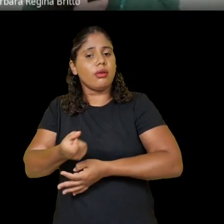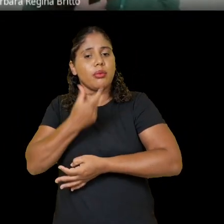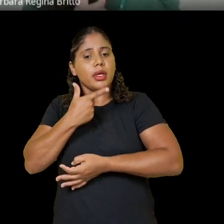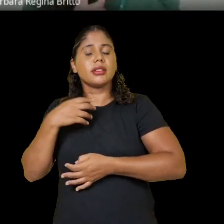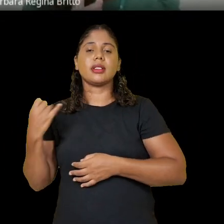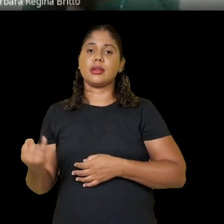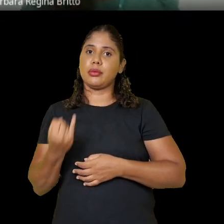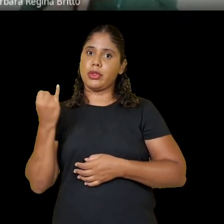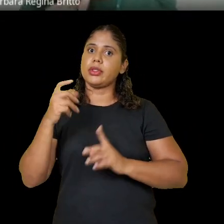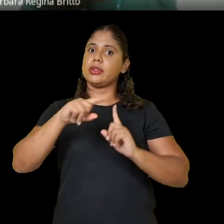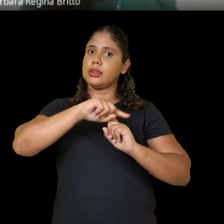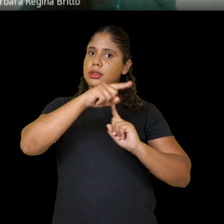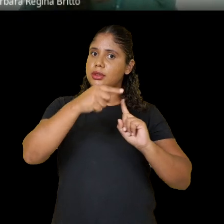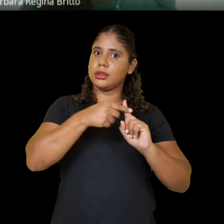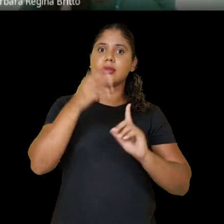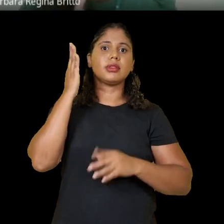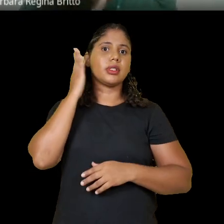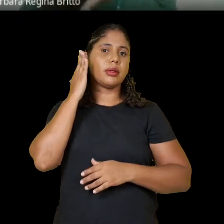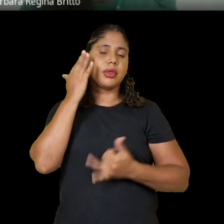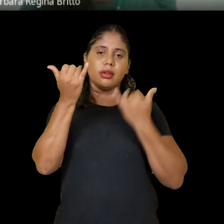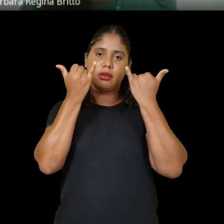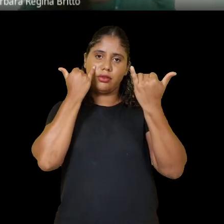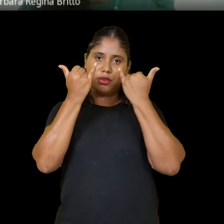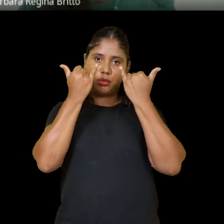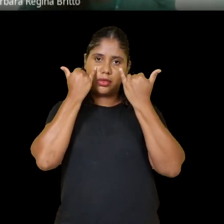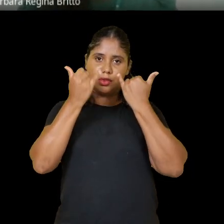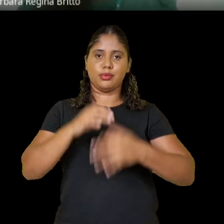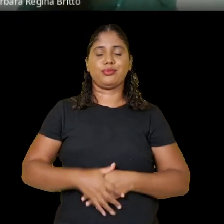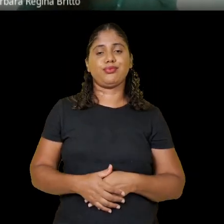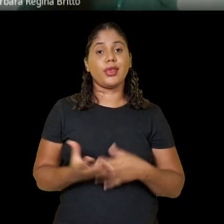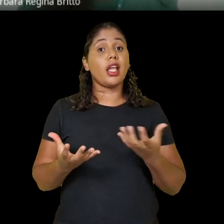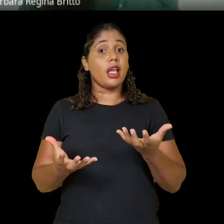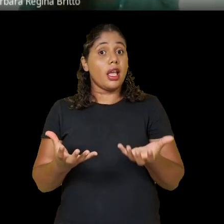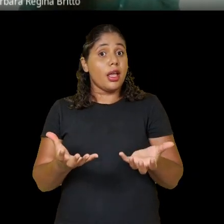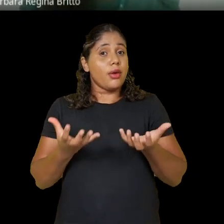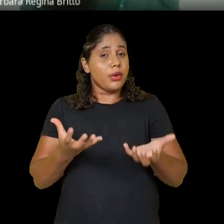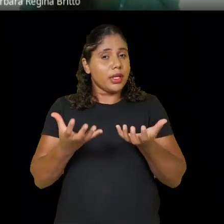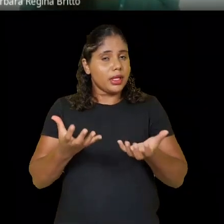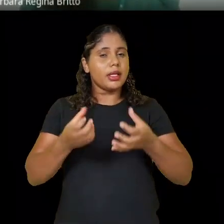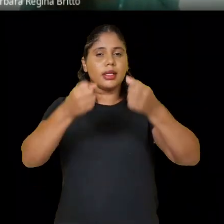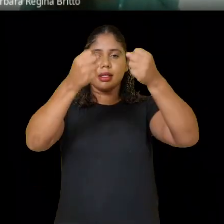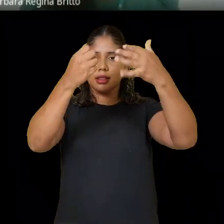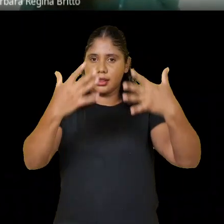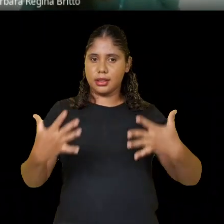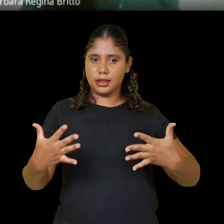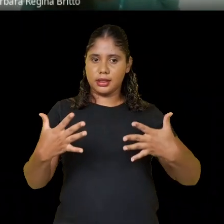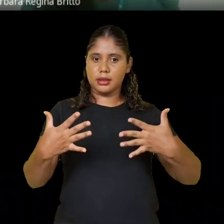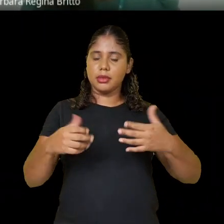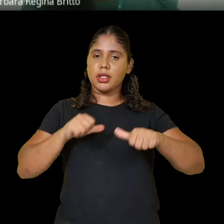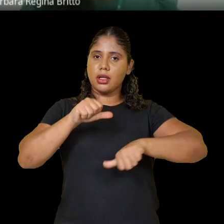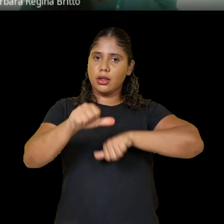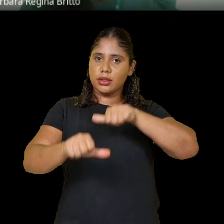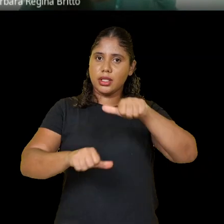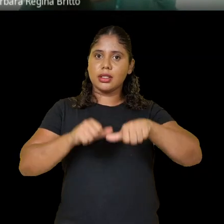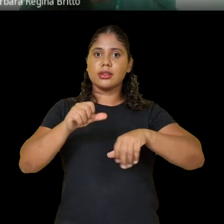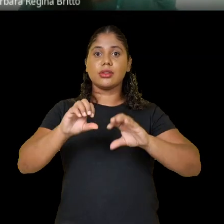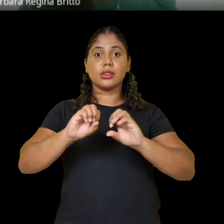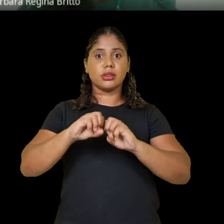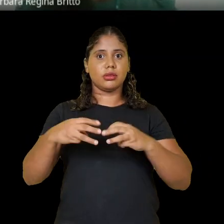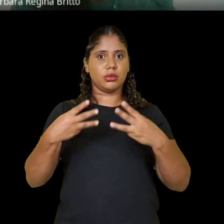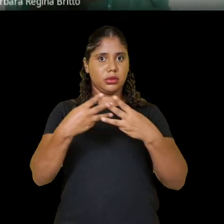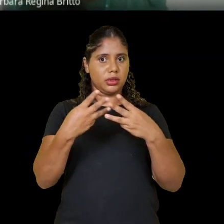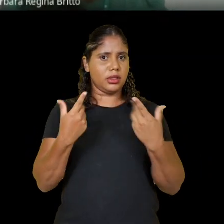Eu só queria, rapidamente, falar de uma alteração aqui que eu não observei no slide, mas